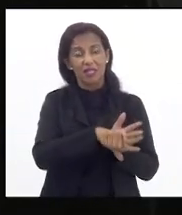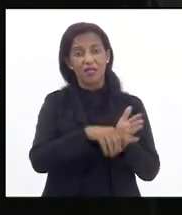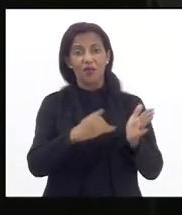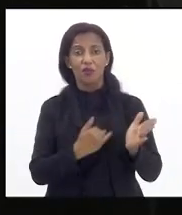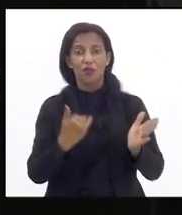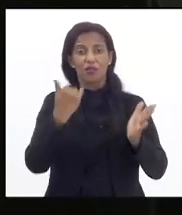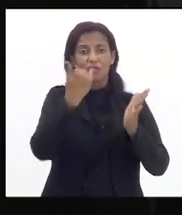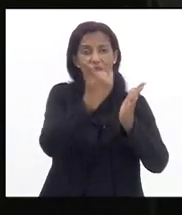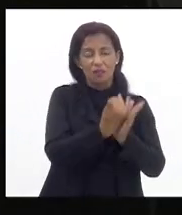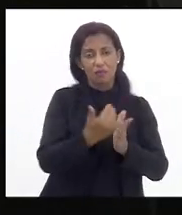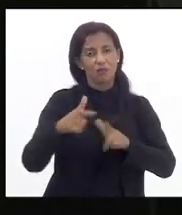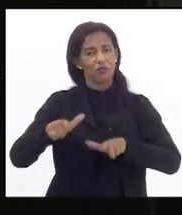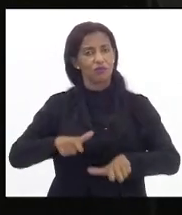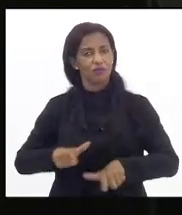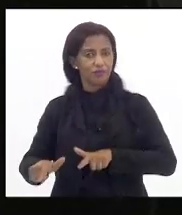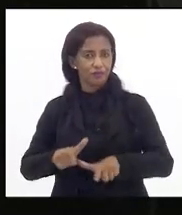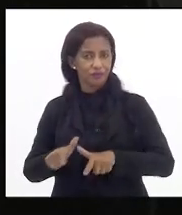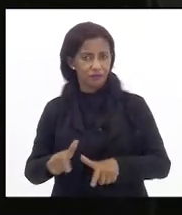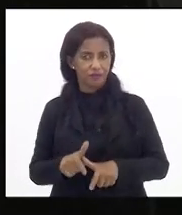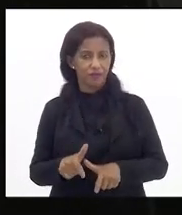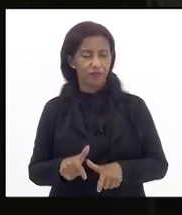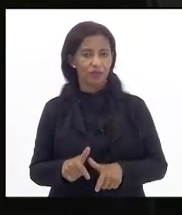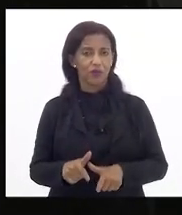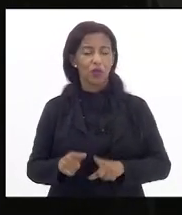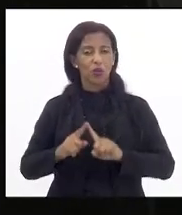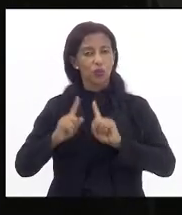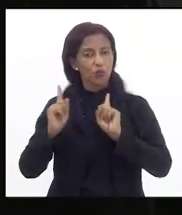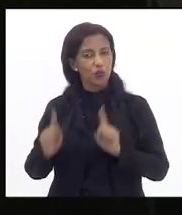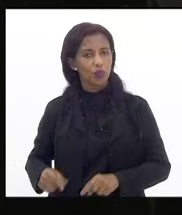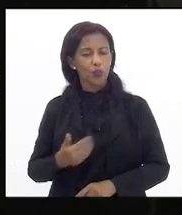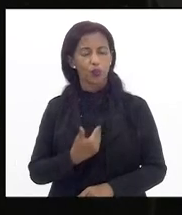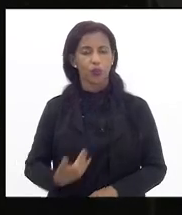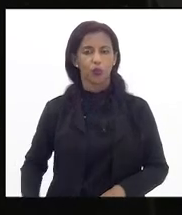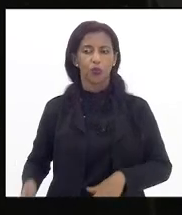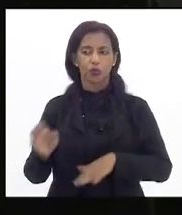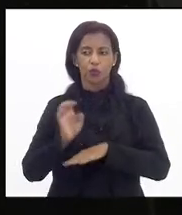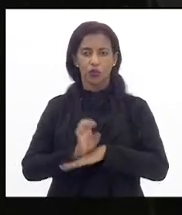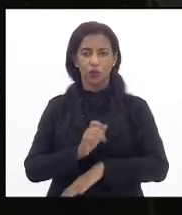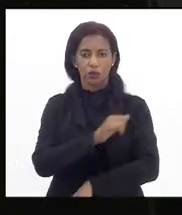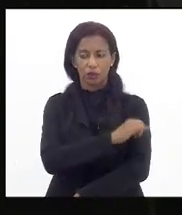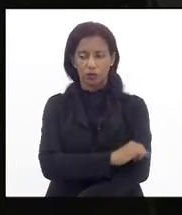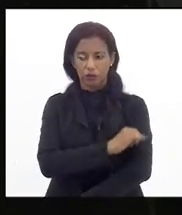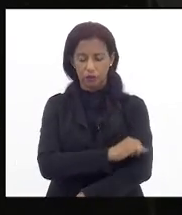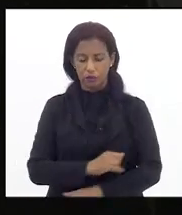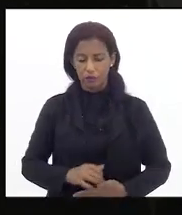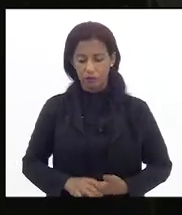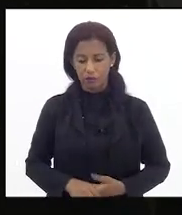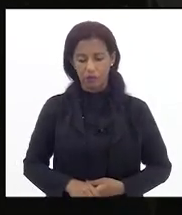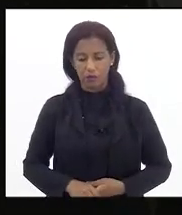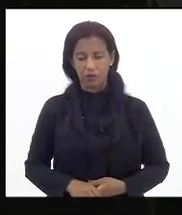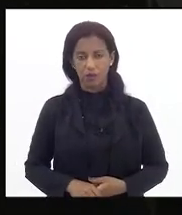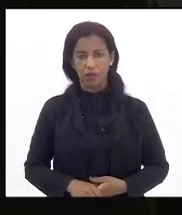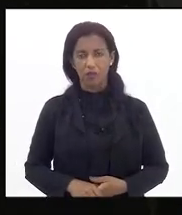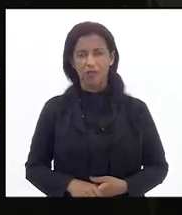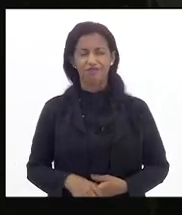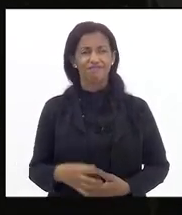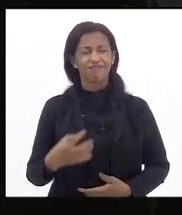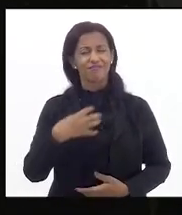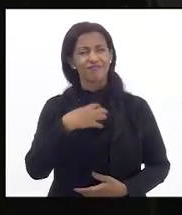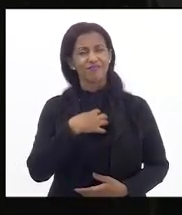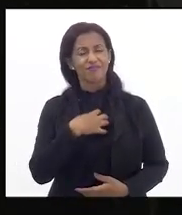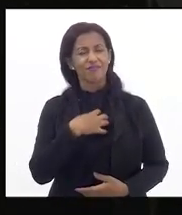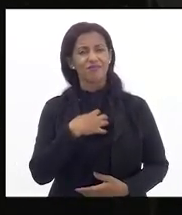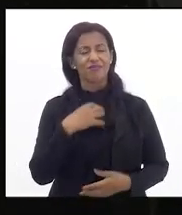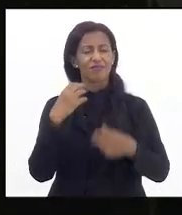cima da classe trabalhadora dos Servidores Públicos aqui no estado do Rio de Janeiro e eu sinto assim